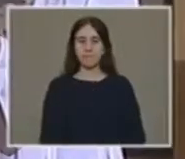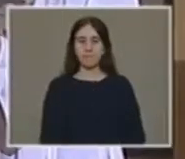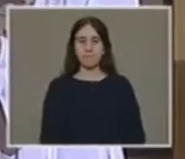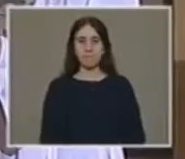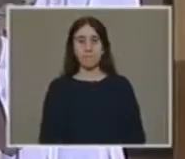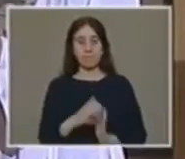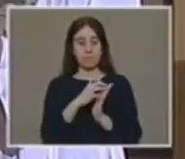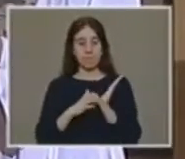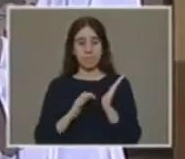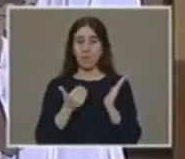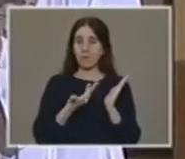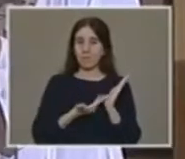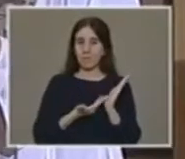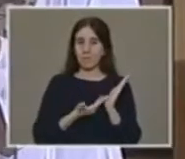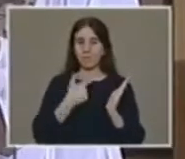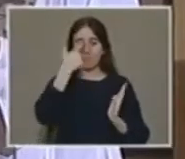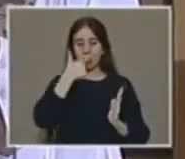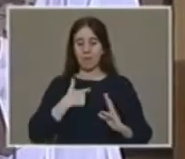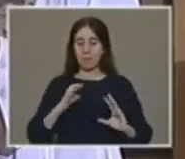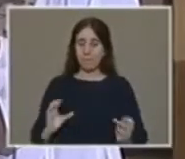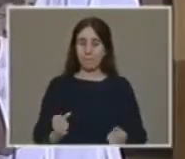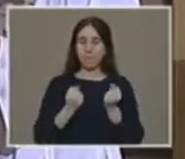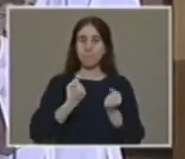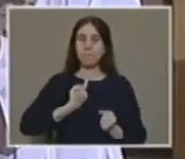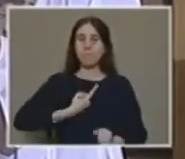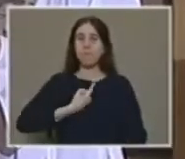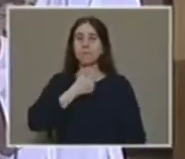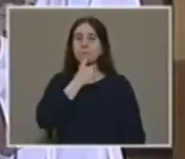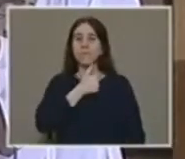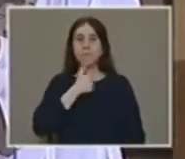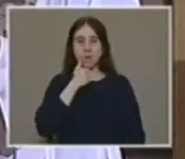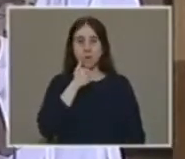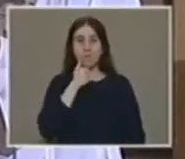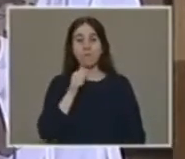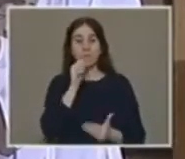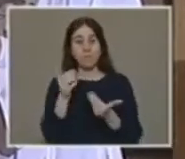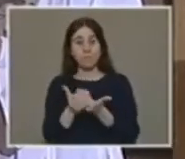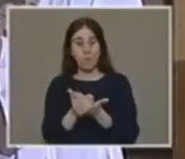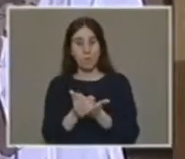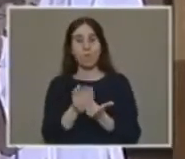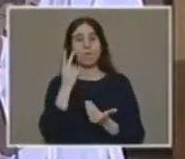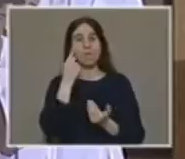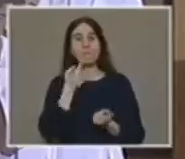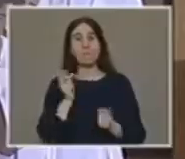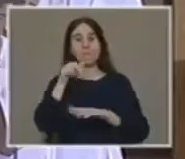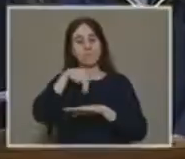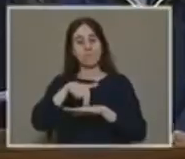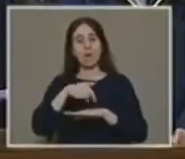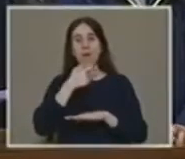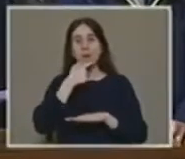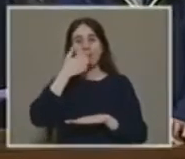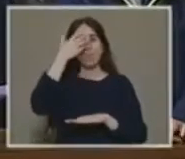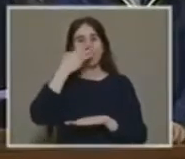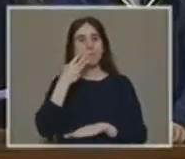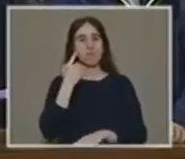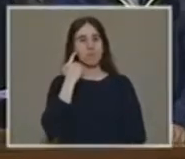está escrito que o Messias havia de sofrer e de ressuscitar dos mortos ao terceiro dia, e